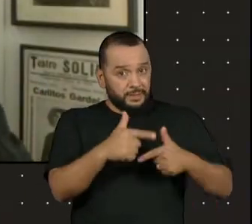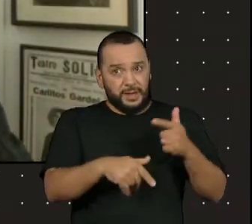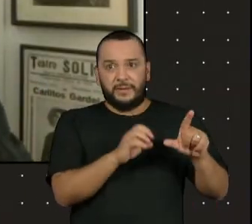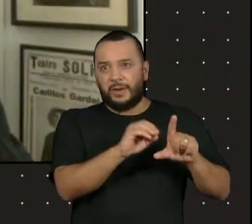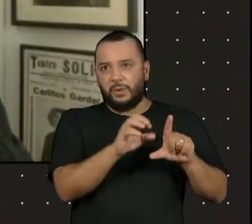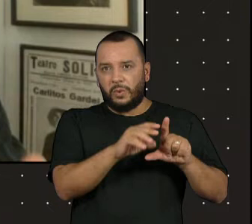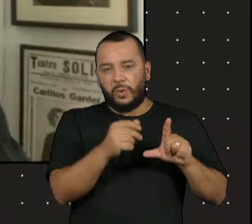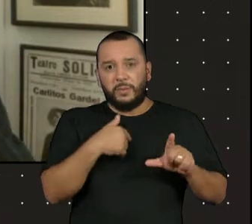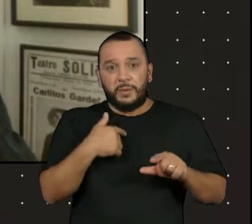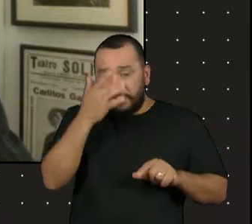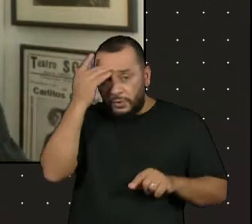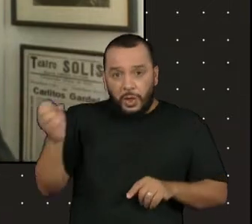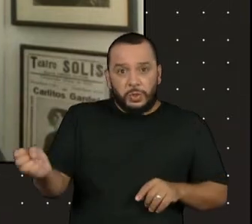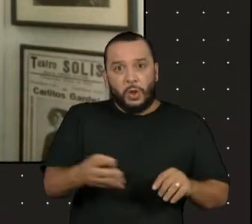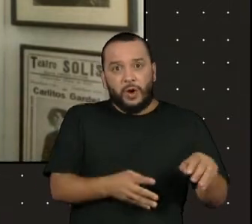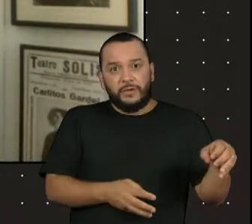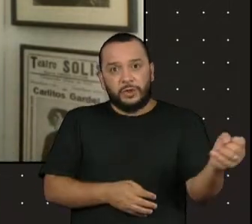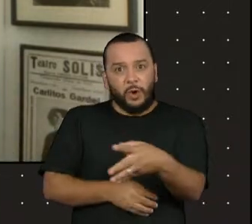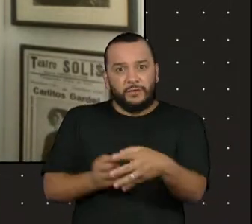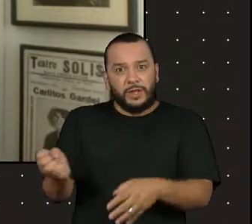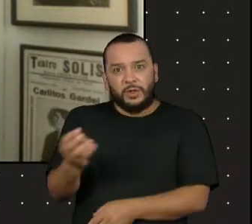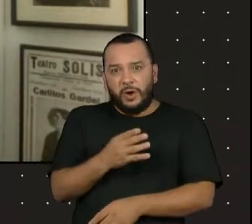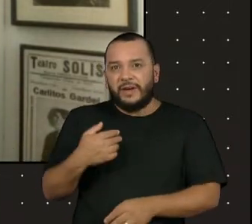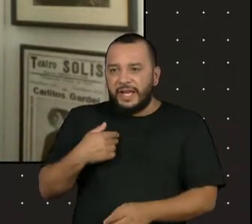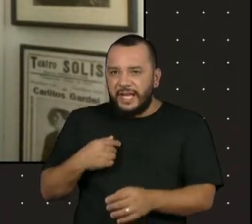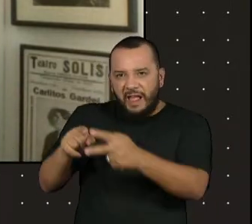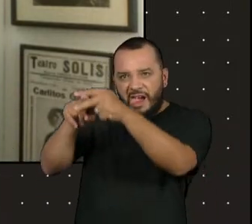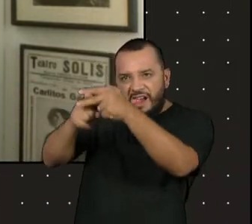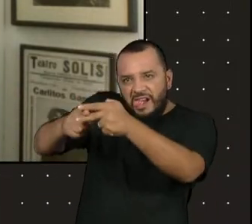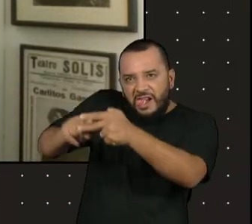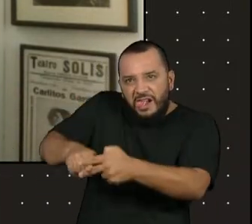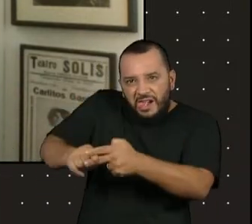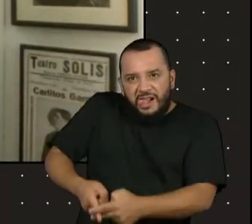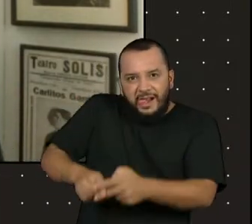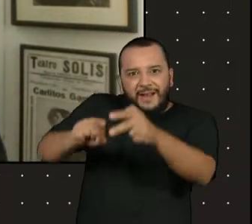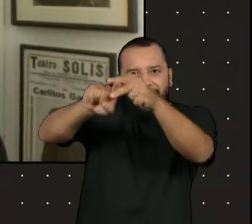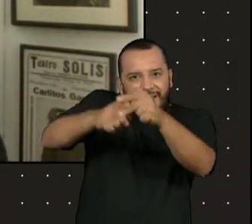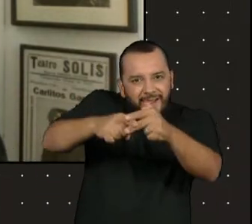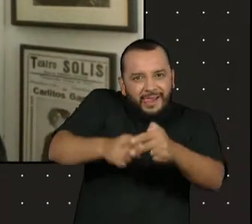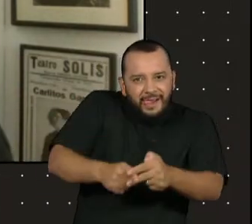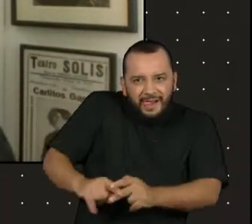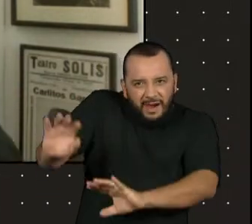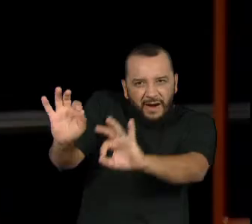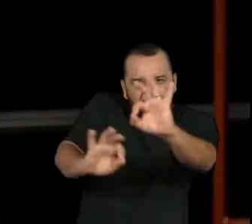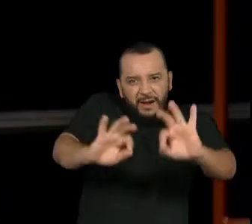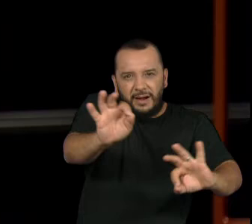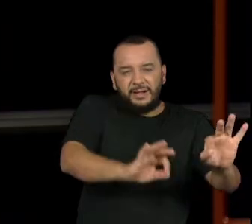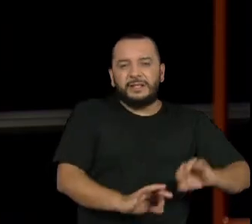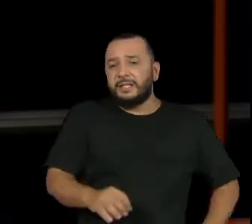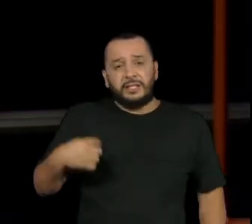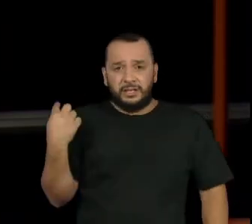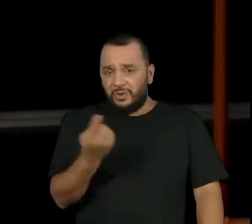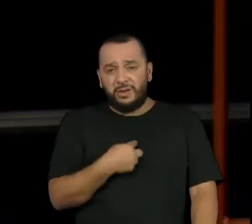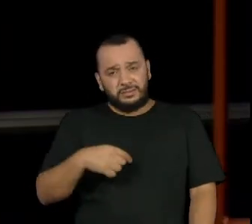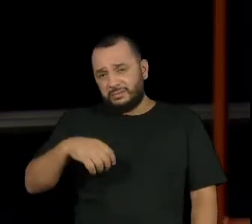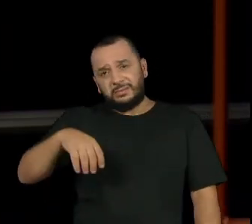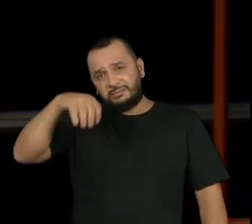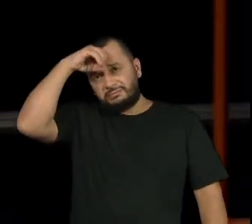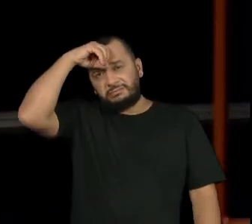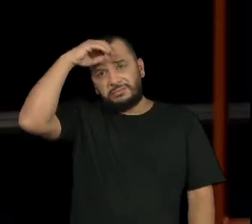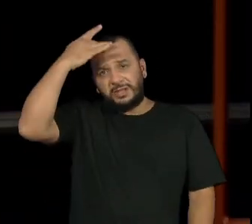novos talentos, então a gente teve muito contato com ele naquele começo. A gente não sabia nada. E a novela que o Daniel nos